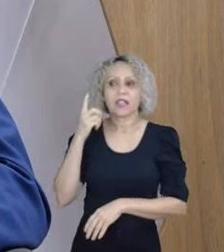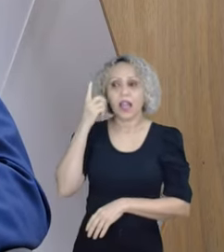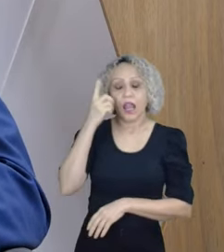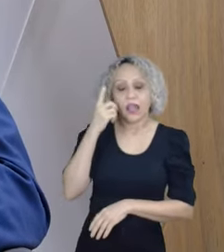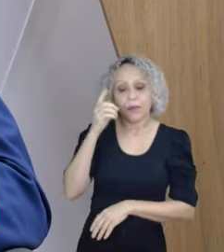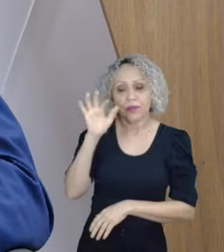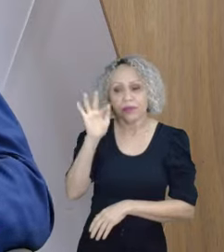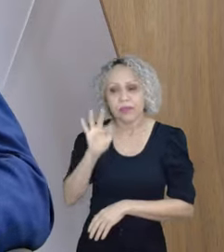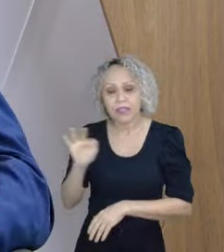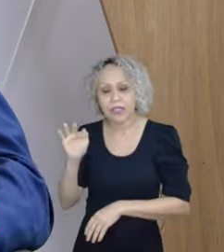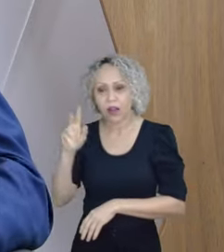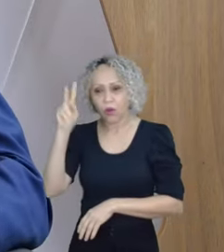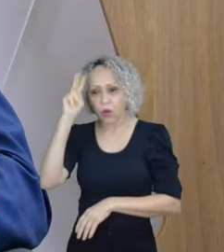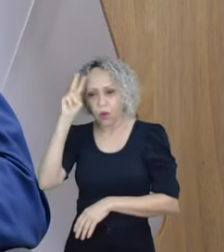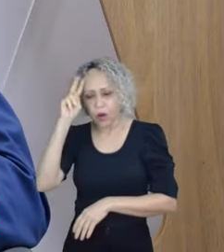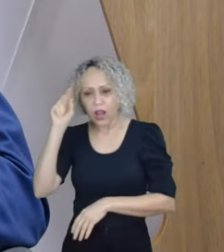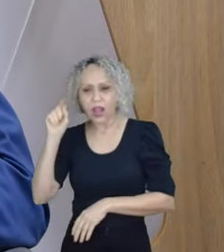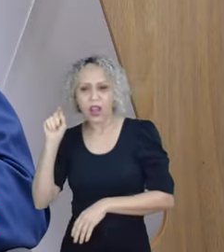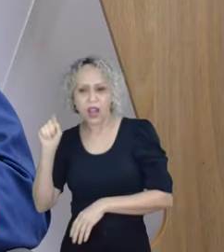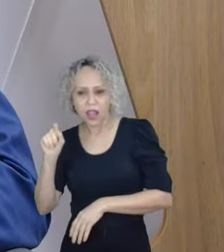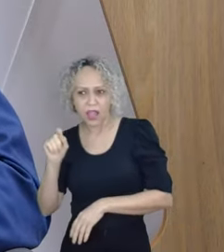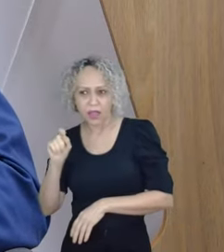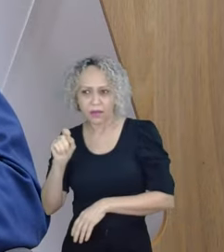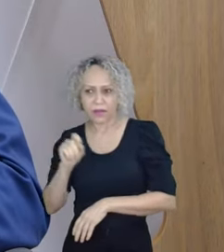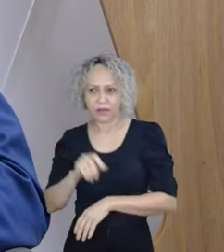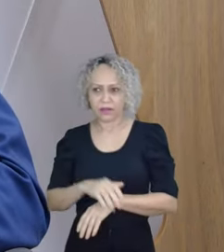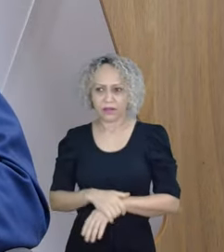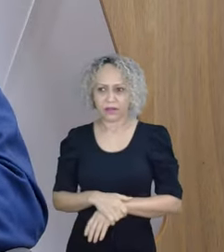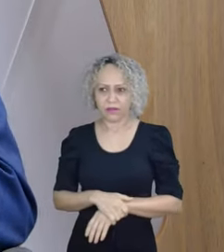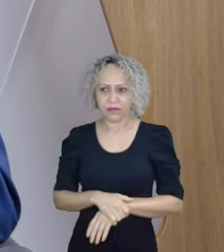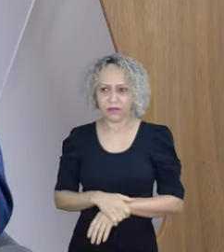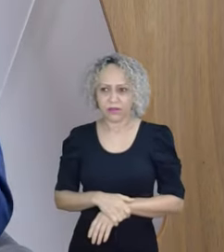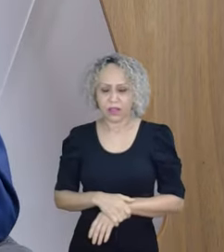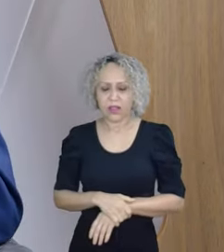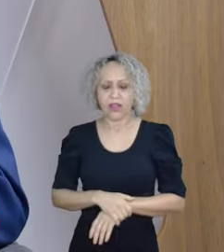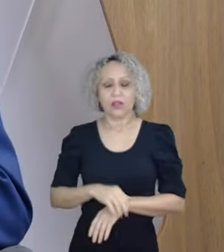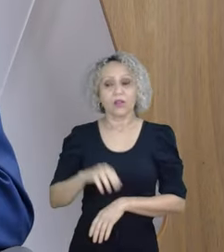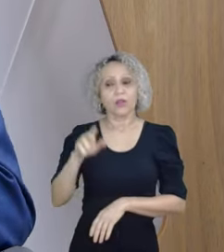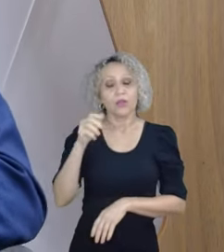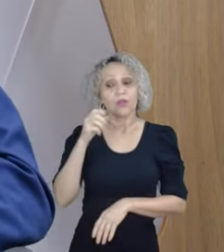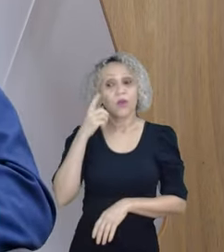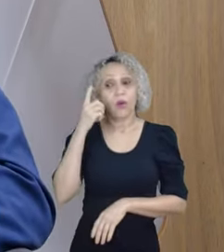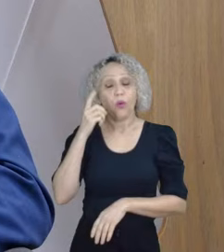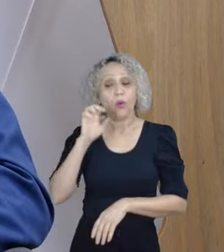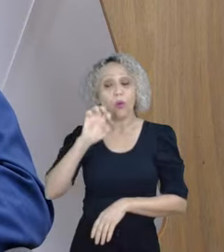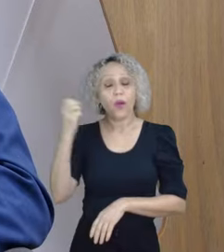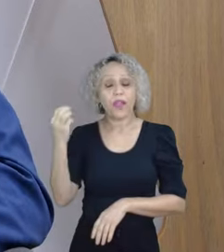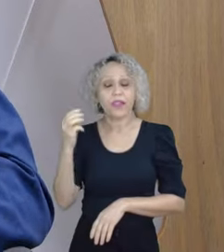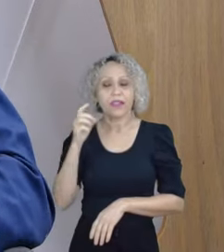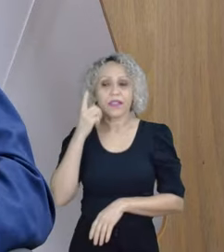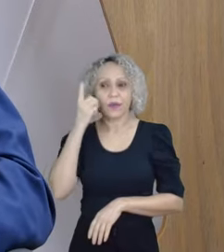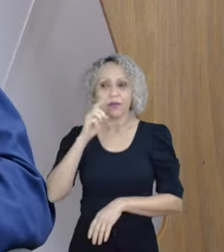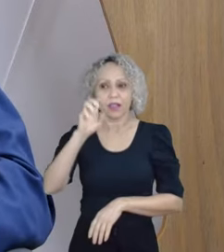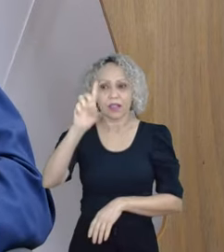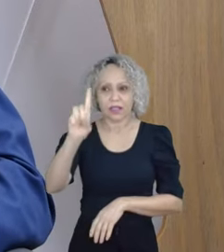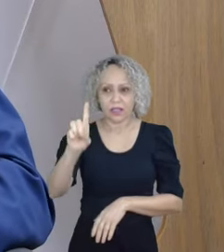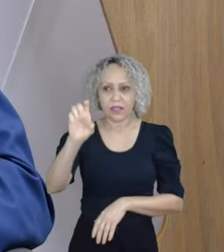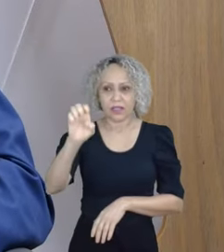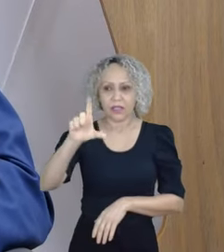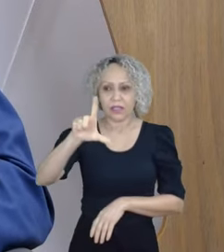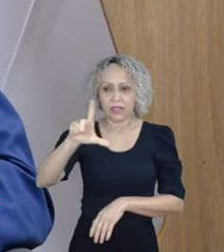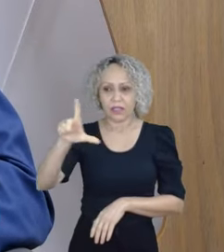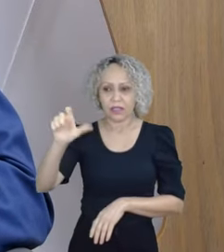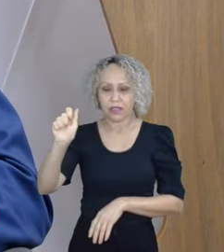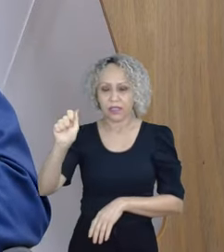lei eleitoral, abandonou o emprego porque seria condenado num colegiado e ficaria inelegível, né? Lá no Paraná, o